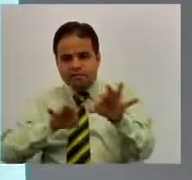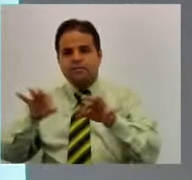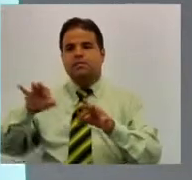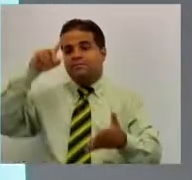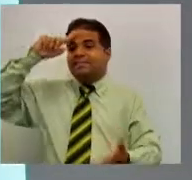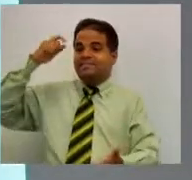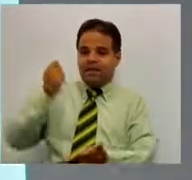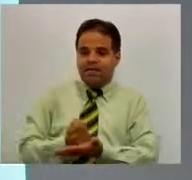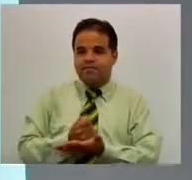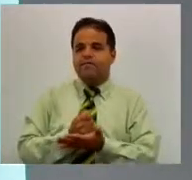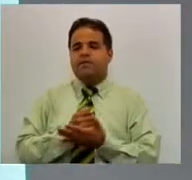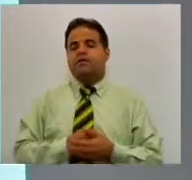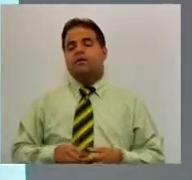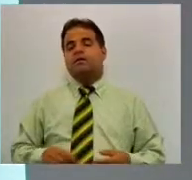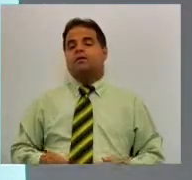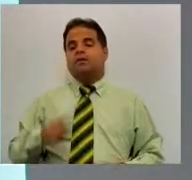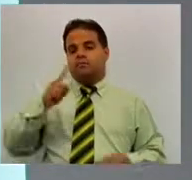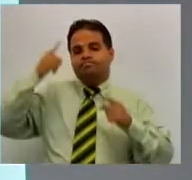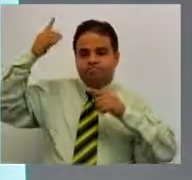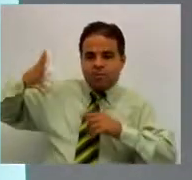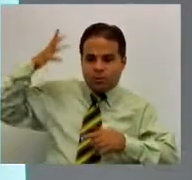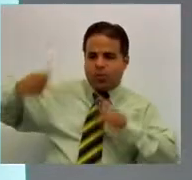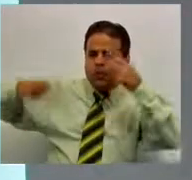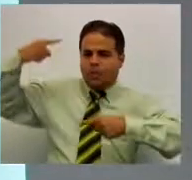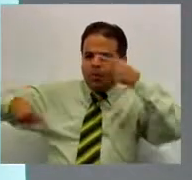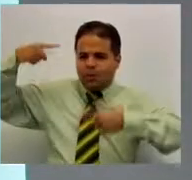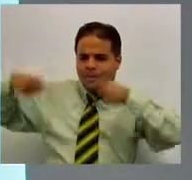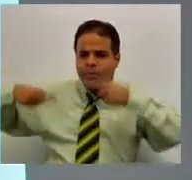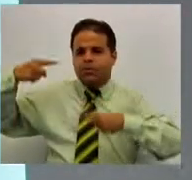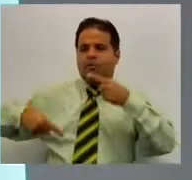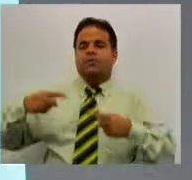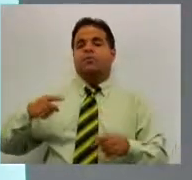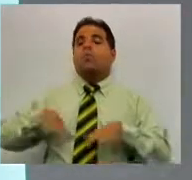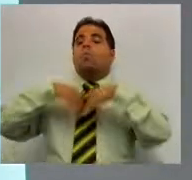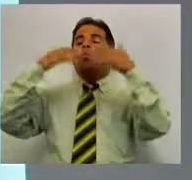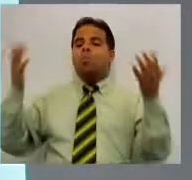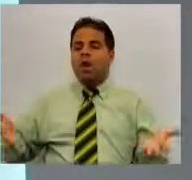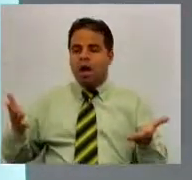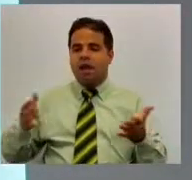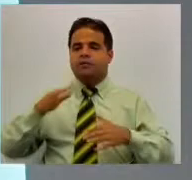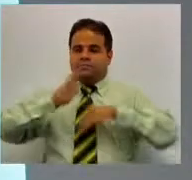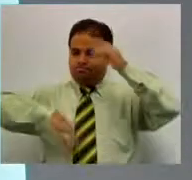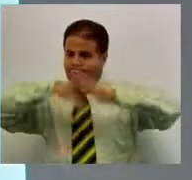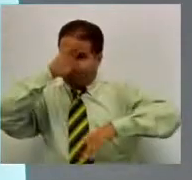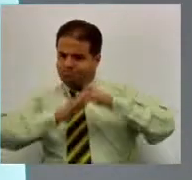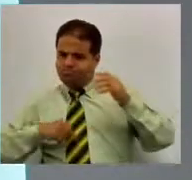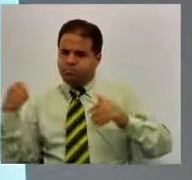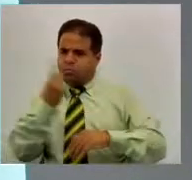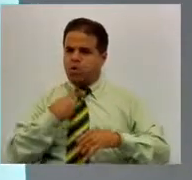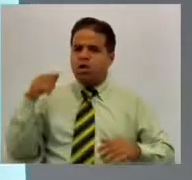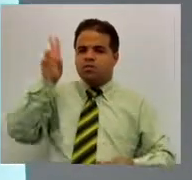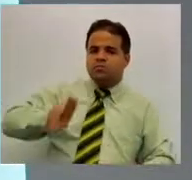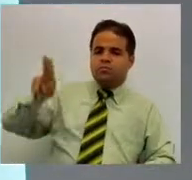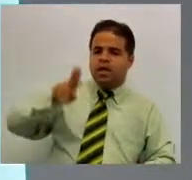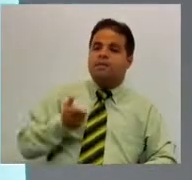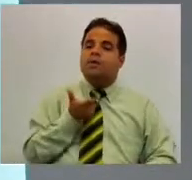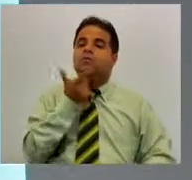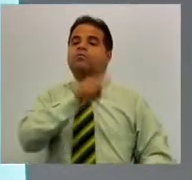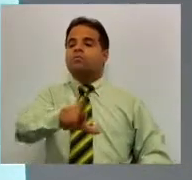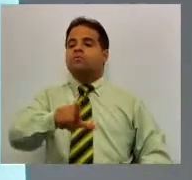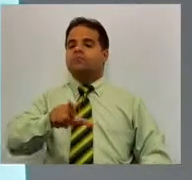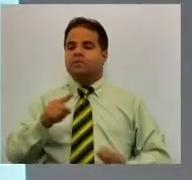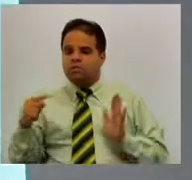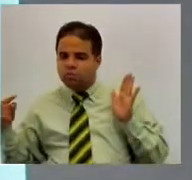aí, é um grande debate que a gente tem que fazer na cidade sobre quais desses instrumentos nós vamos adotar para se conseguir os